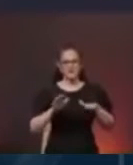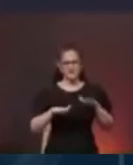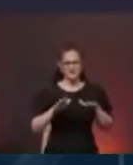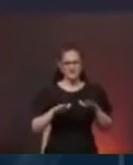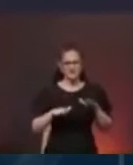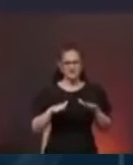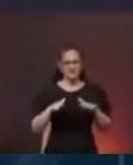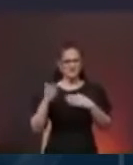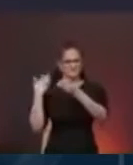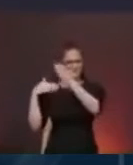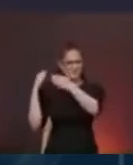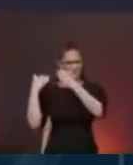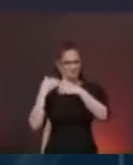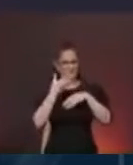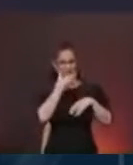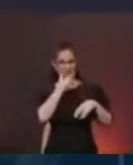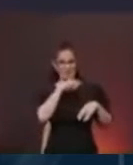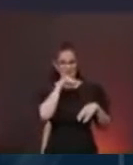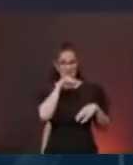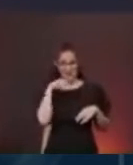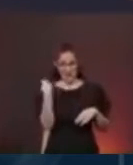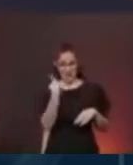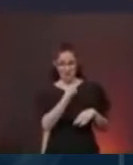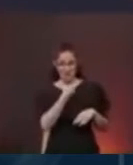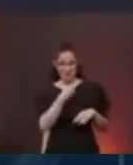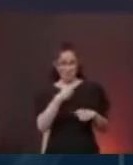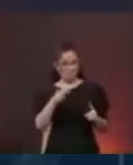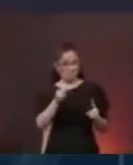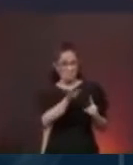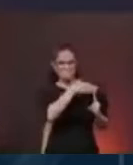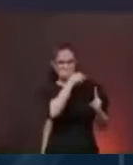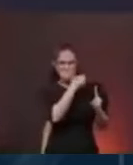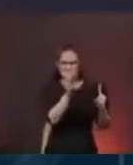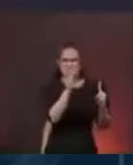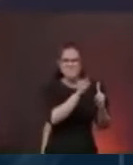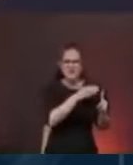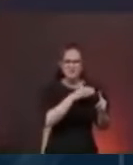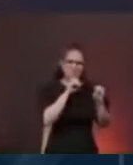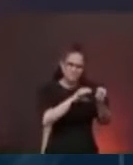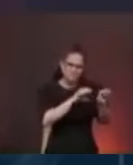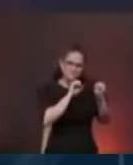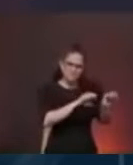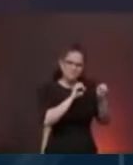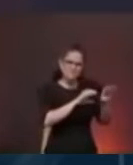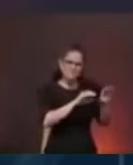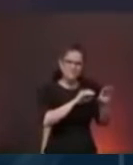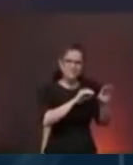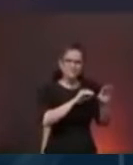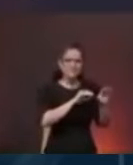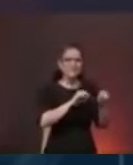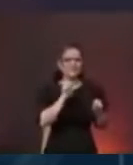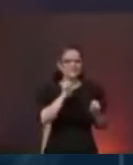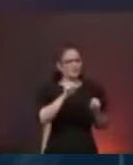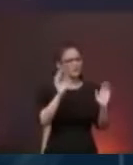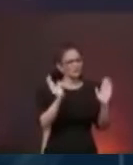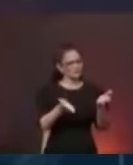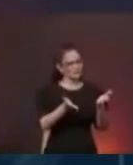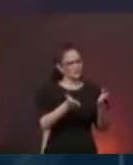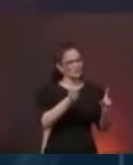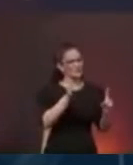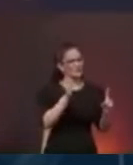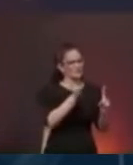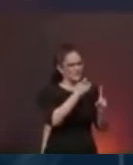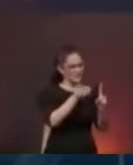negociavam valores e descia o porrete na gente. Sim ou não? Quem aqui apanhou, levanta a mão. Aí, você ficou